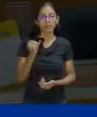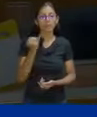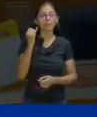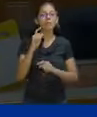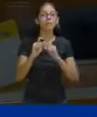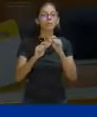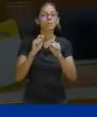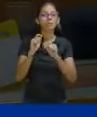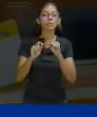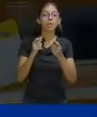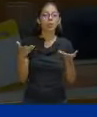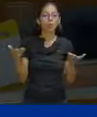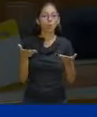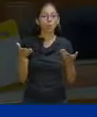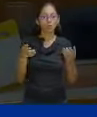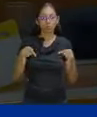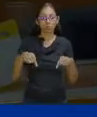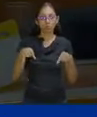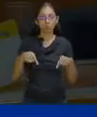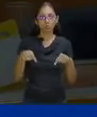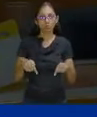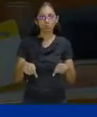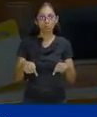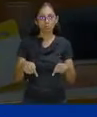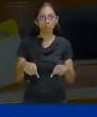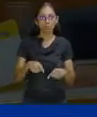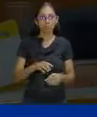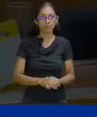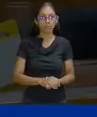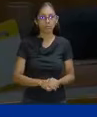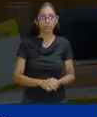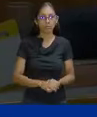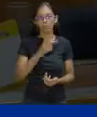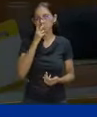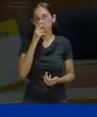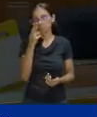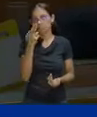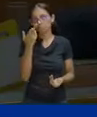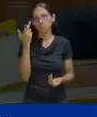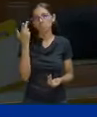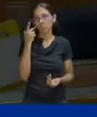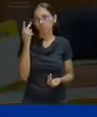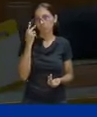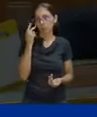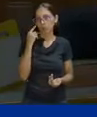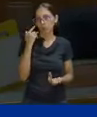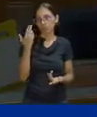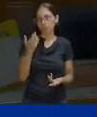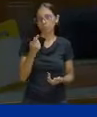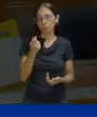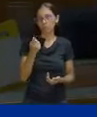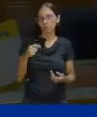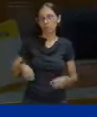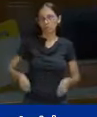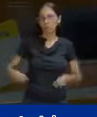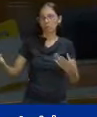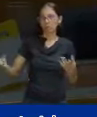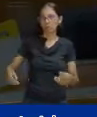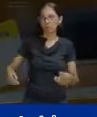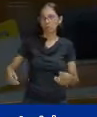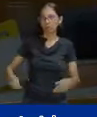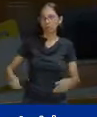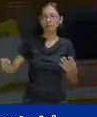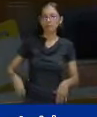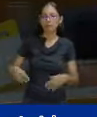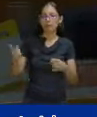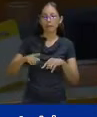hoje, nos dias atuais, parece até realmente pouco comum se jogar muito dinheiro de uma campanha nesse tipo